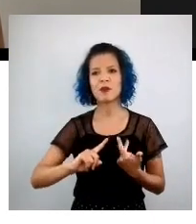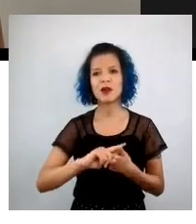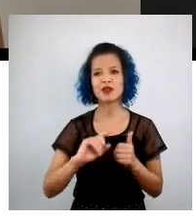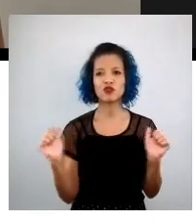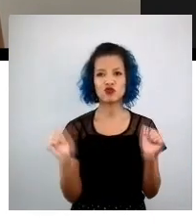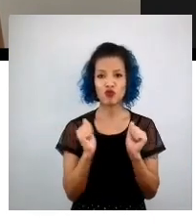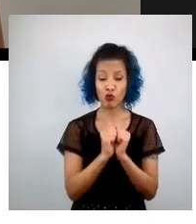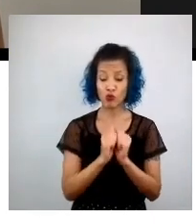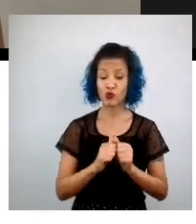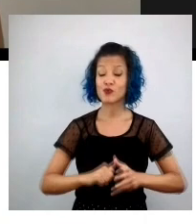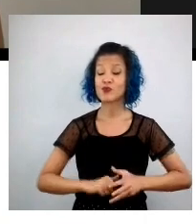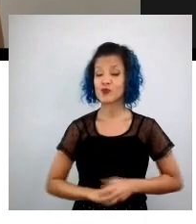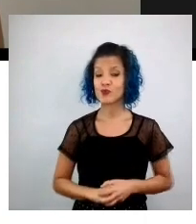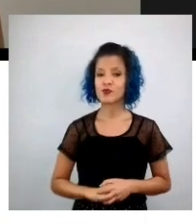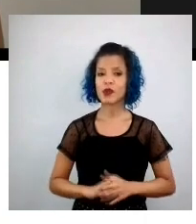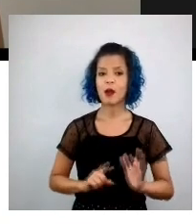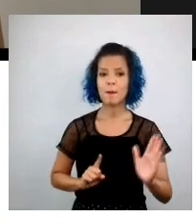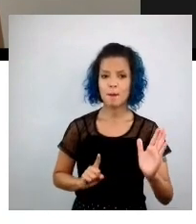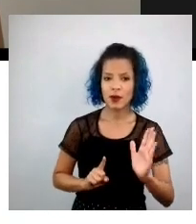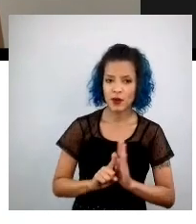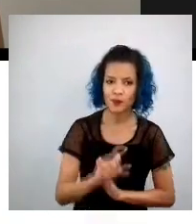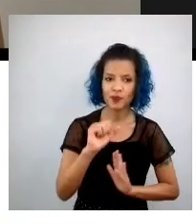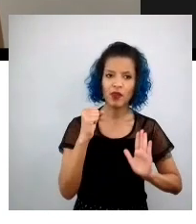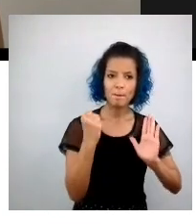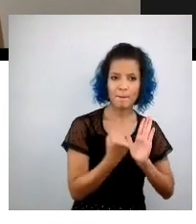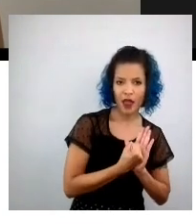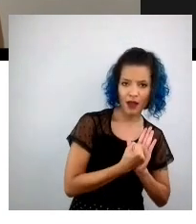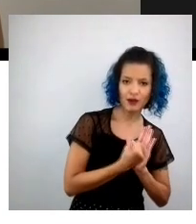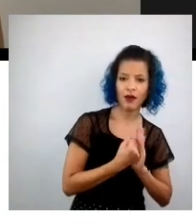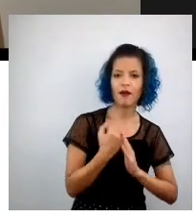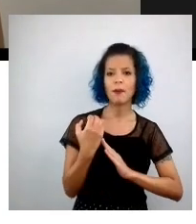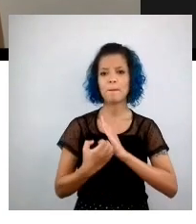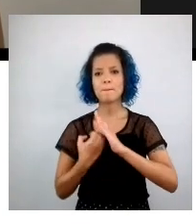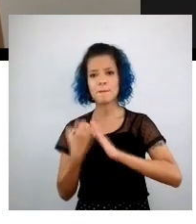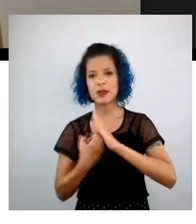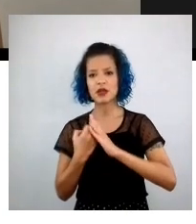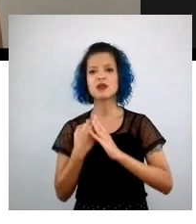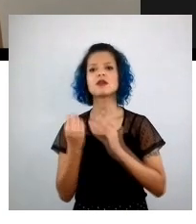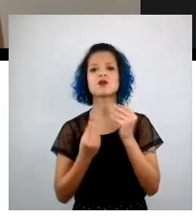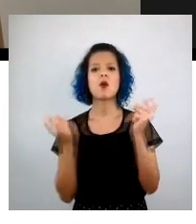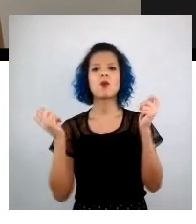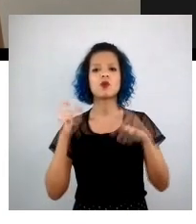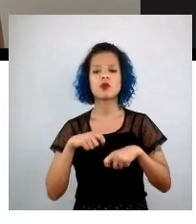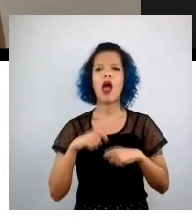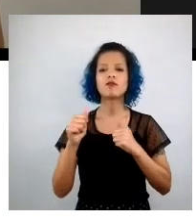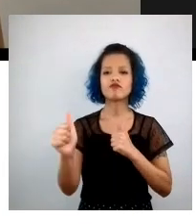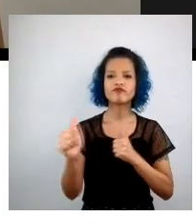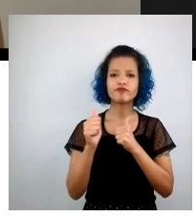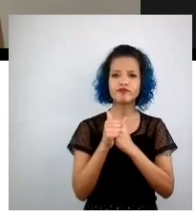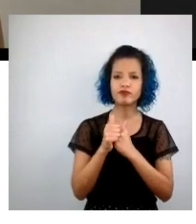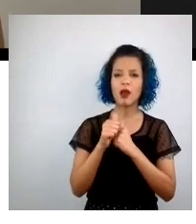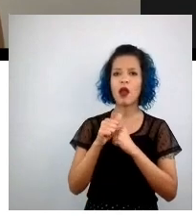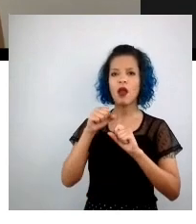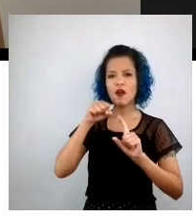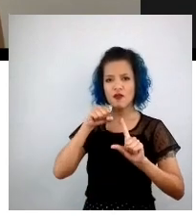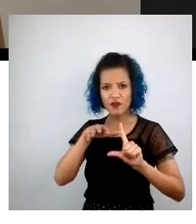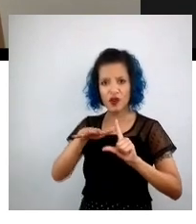que marcas e as empresas podem se aproximar, especialmente desses influenciadores, de maneira que